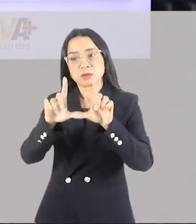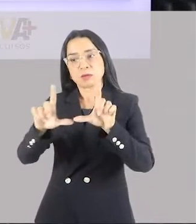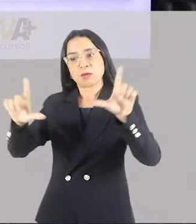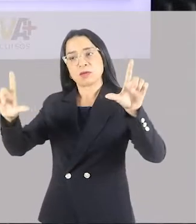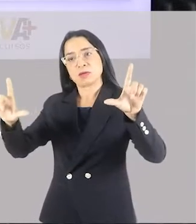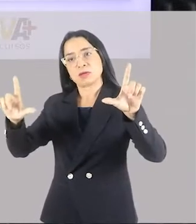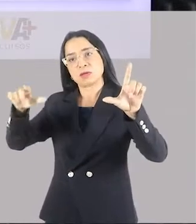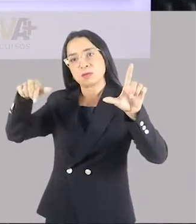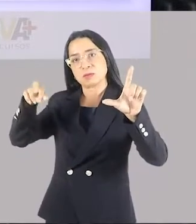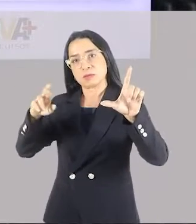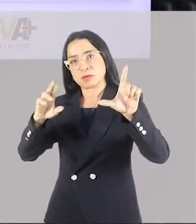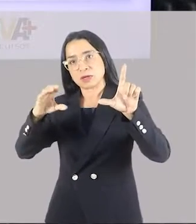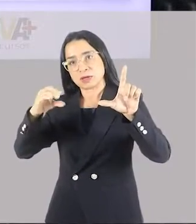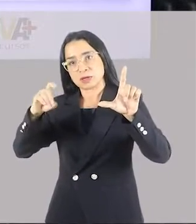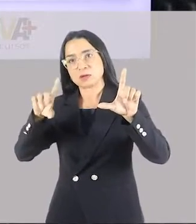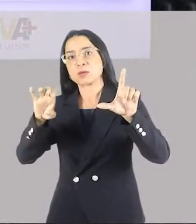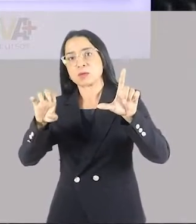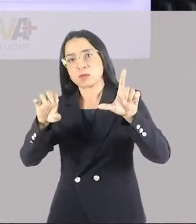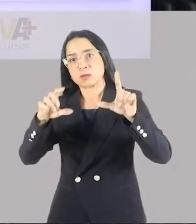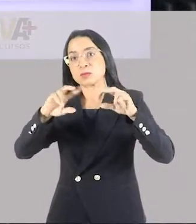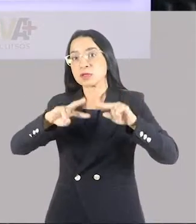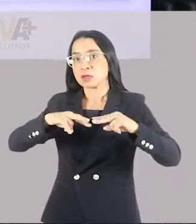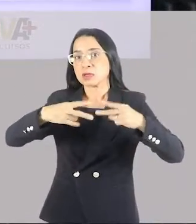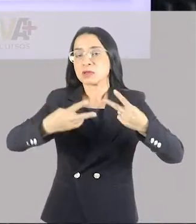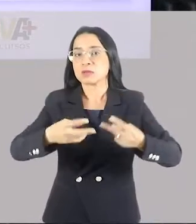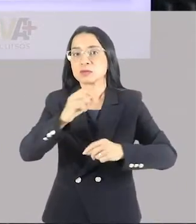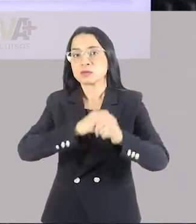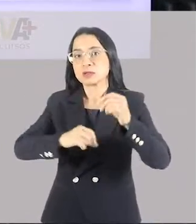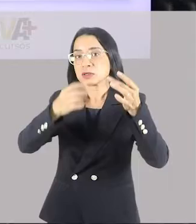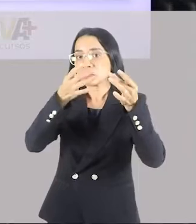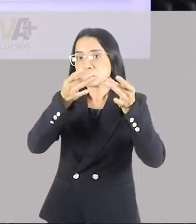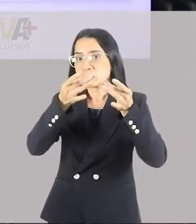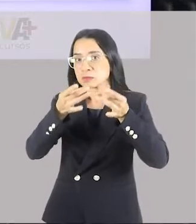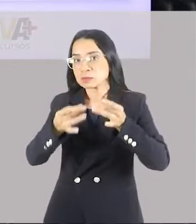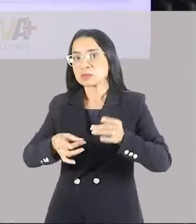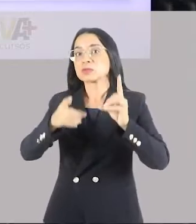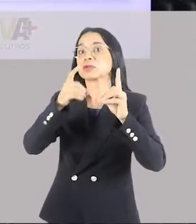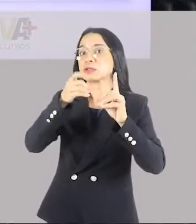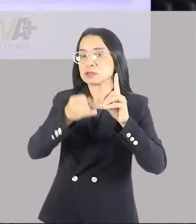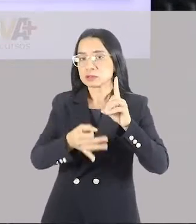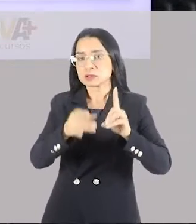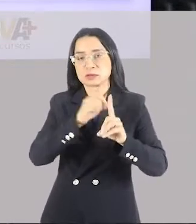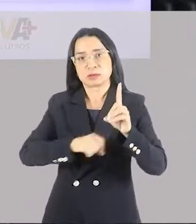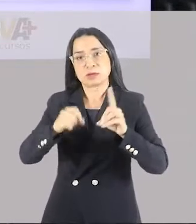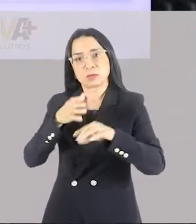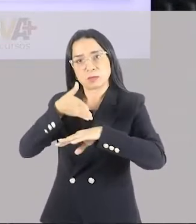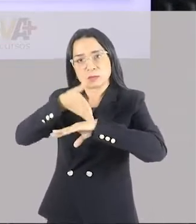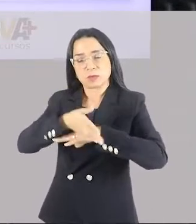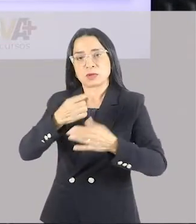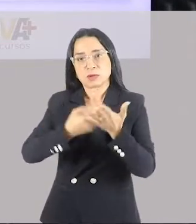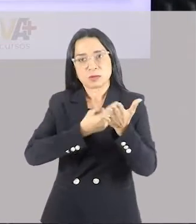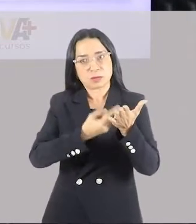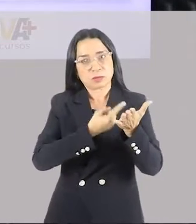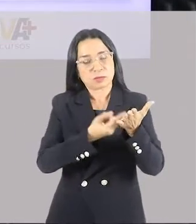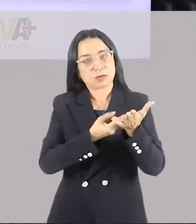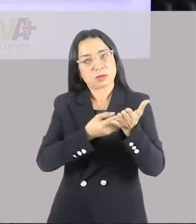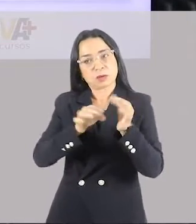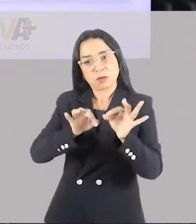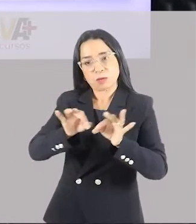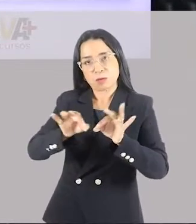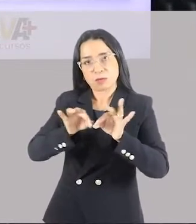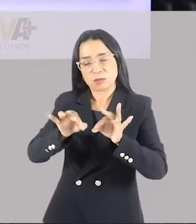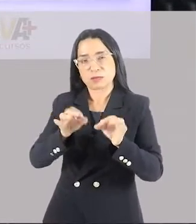tem um QR Code e no link de descrição desse vídeo tem o acesso a uma apostila